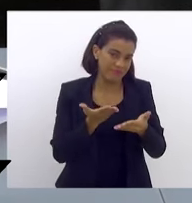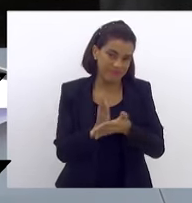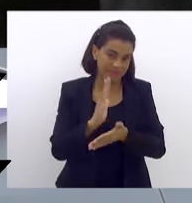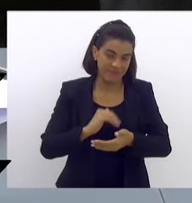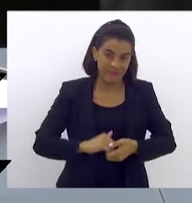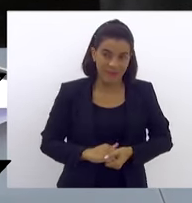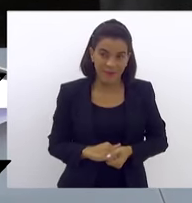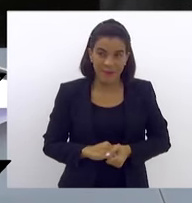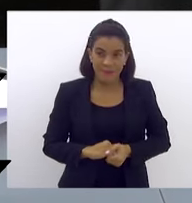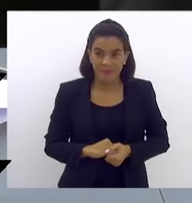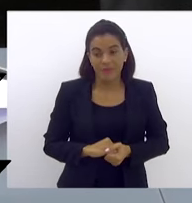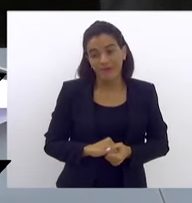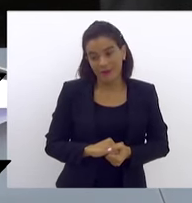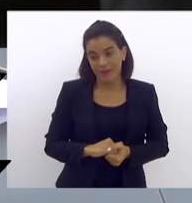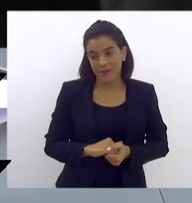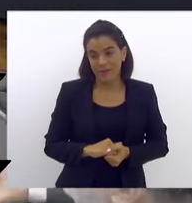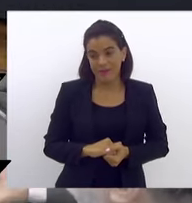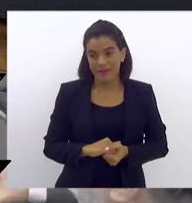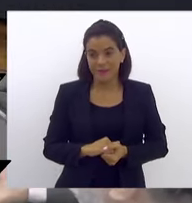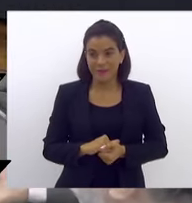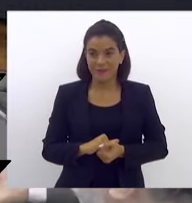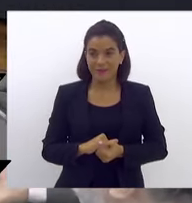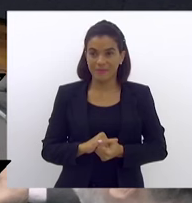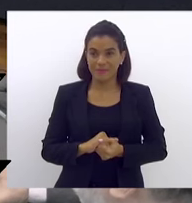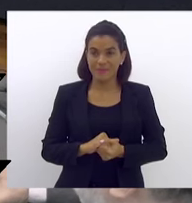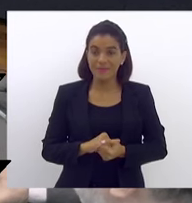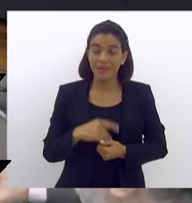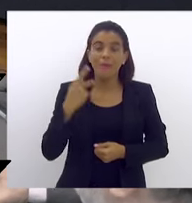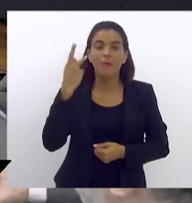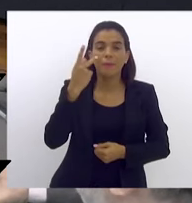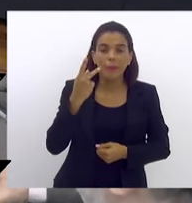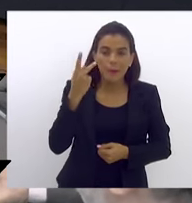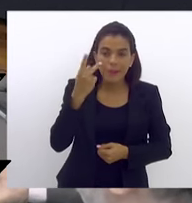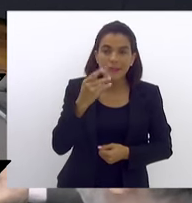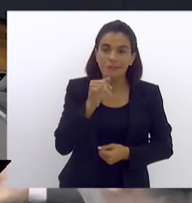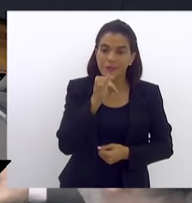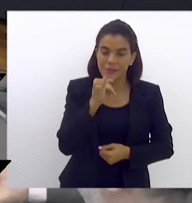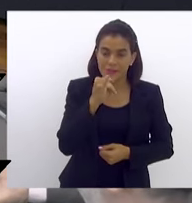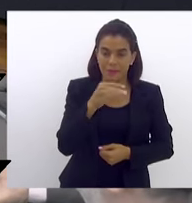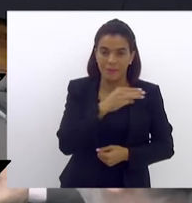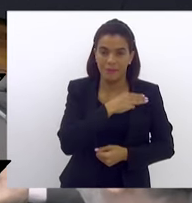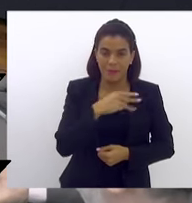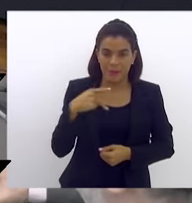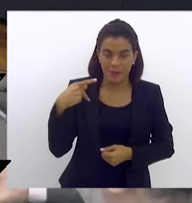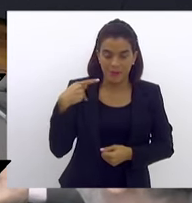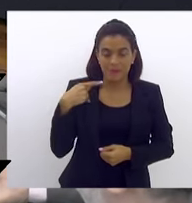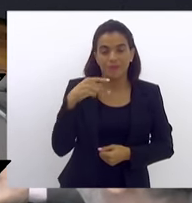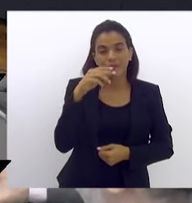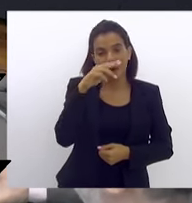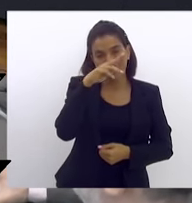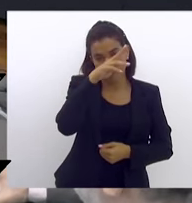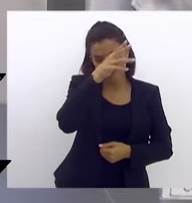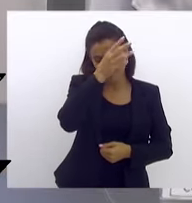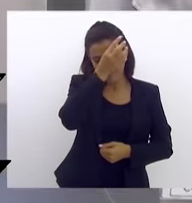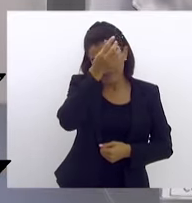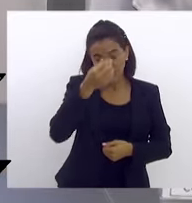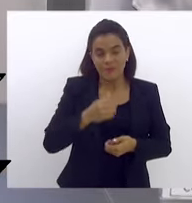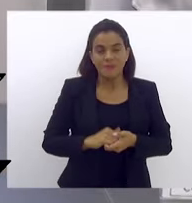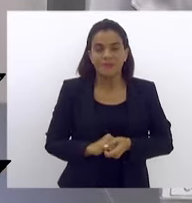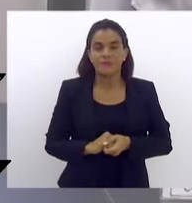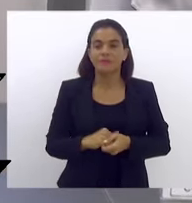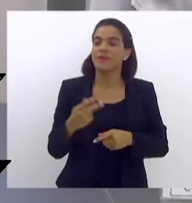recurso Car meu receio é uma política por exemplo o ministério público ou outra entidade